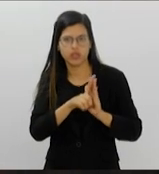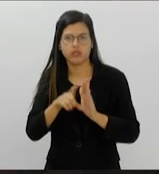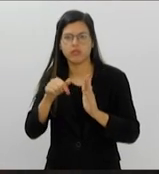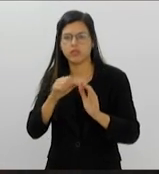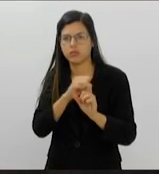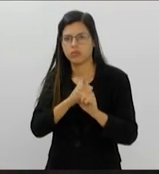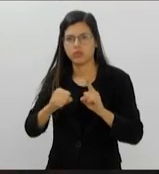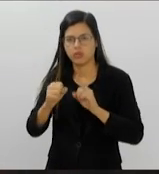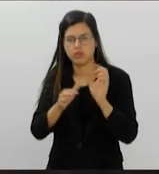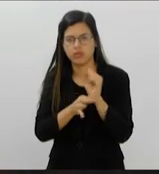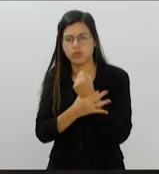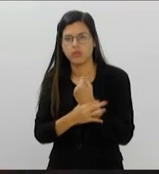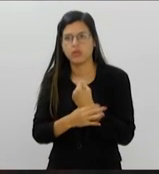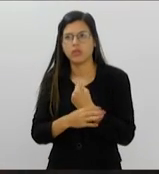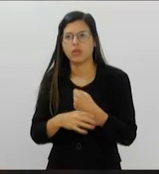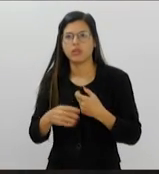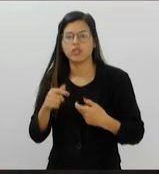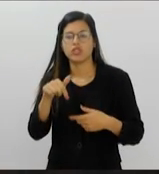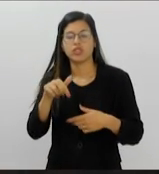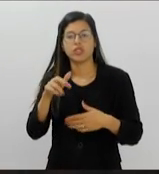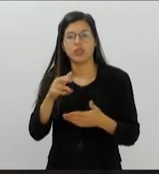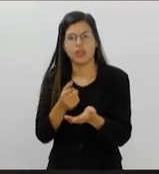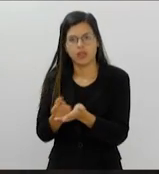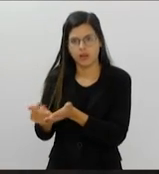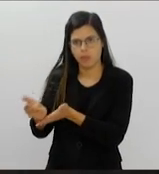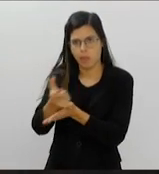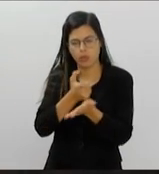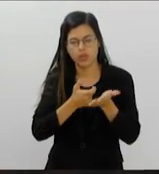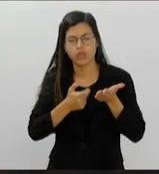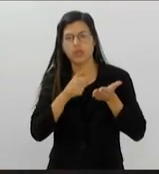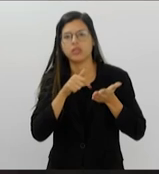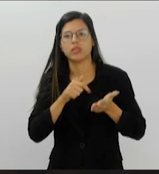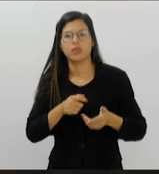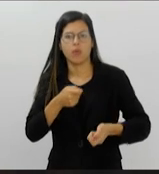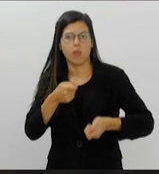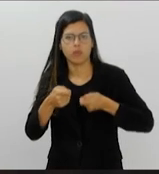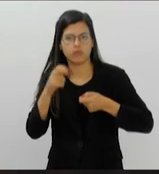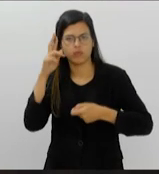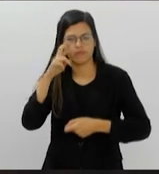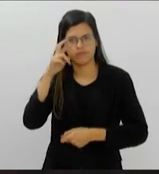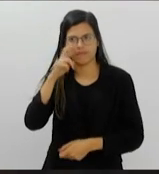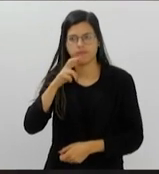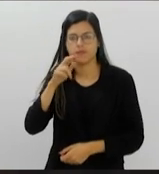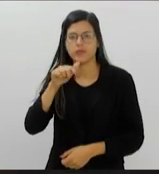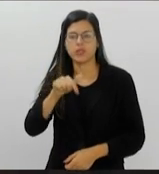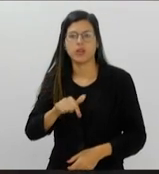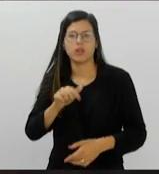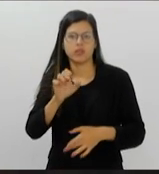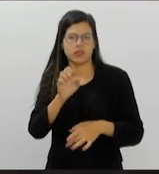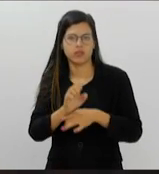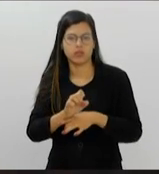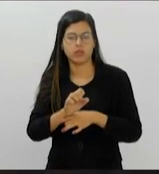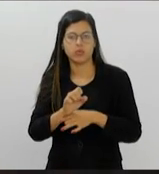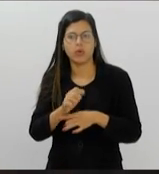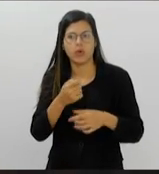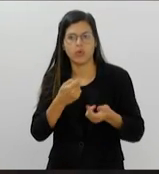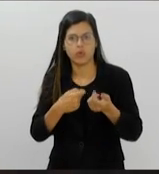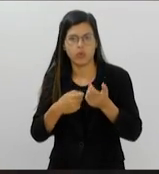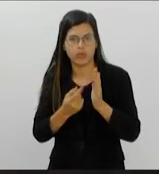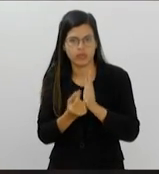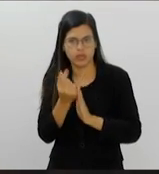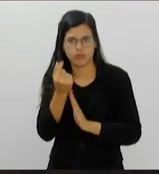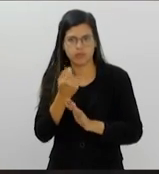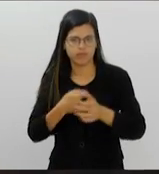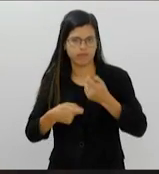Social, Tributação, Controle da Arrecadação Estadual, de Fiscalização dos Tributos Estaduais e de Orçamento,